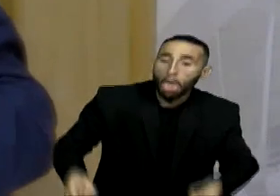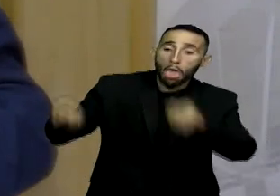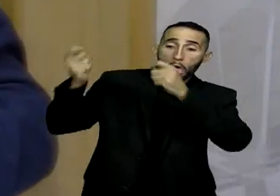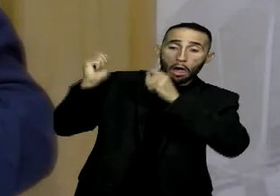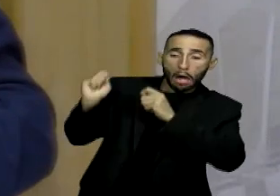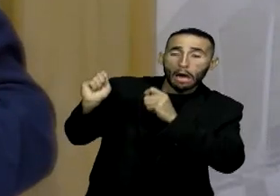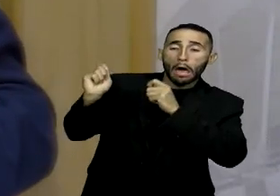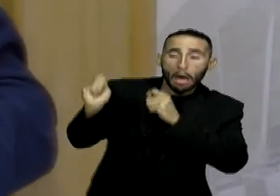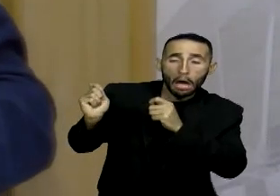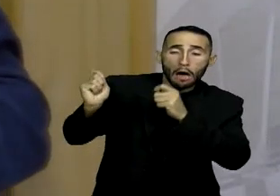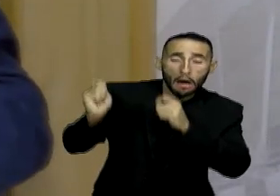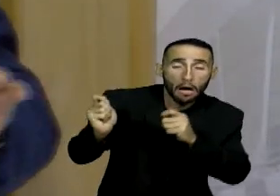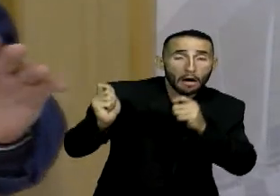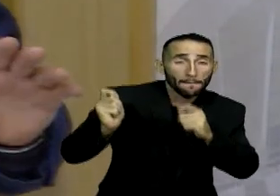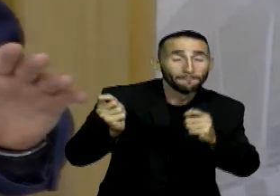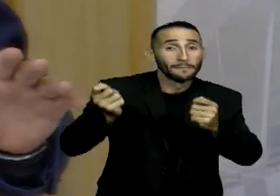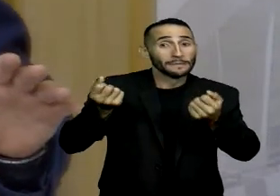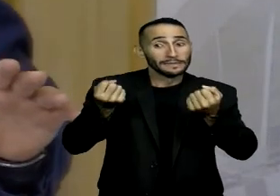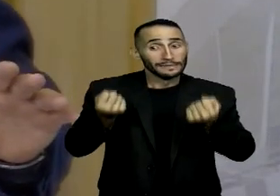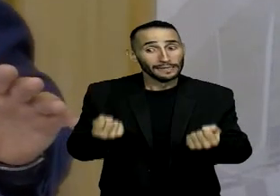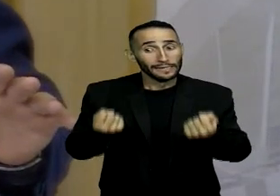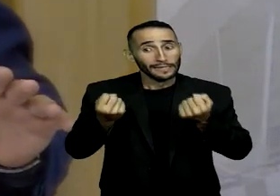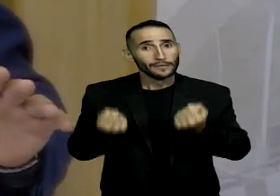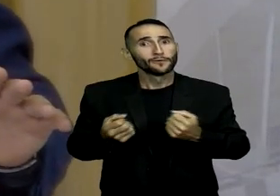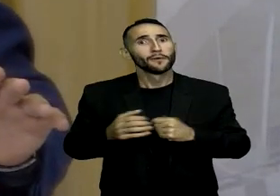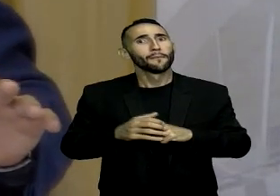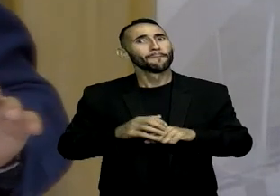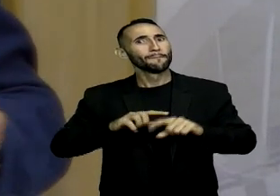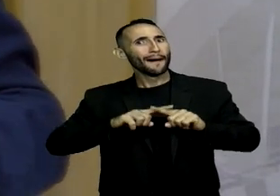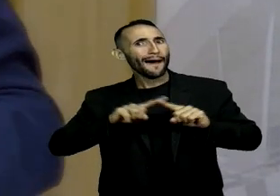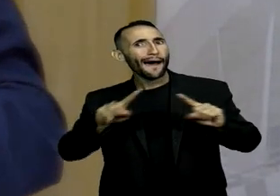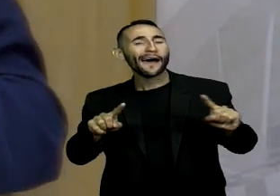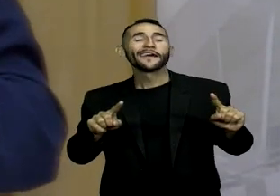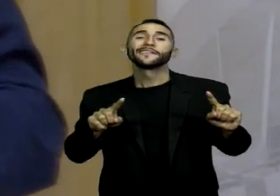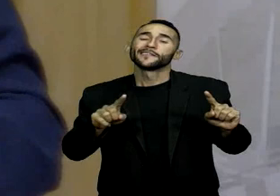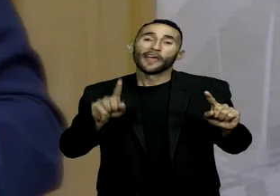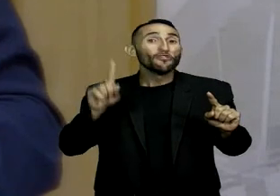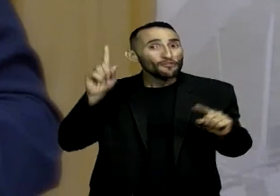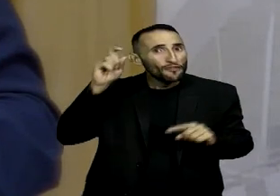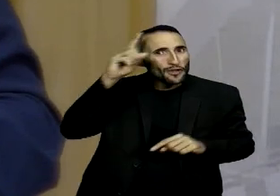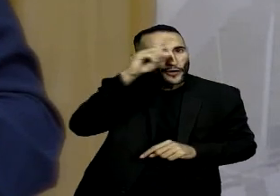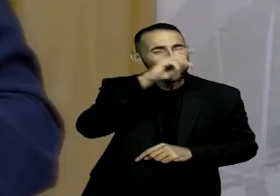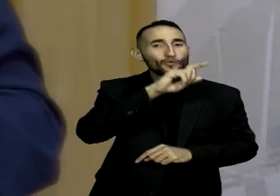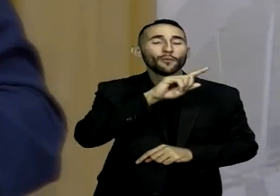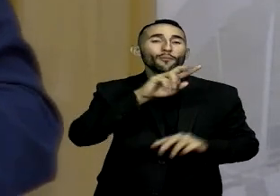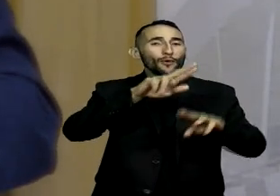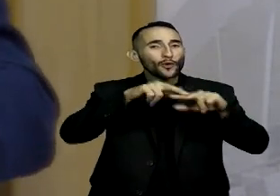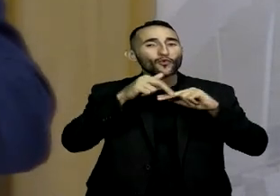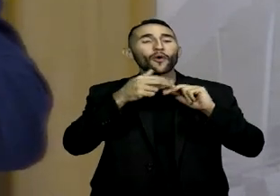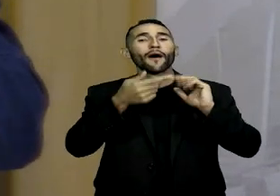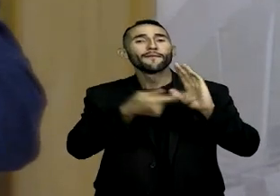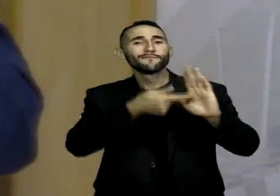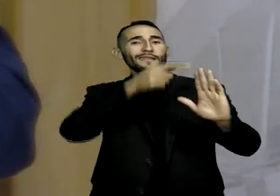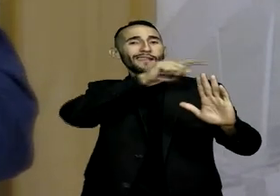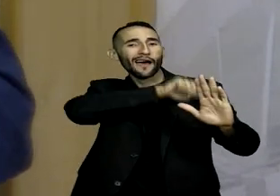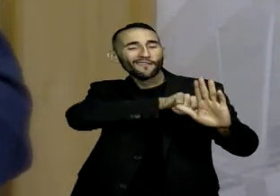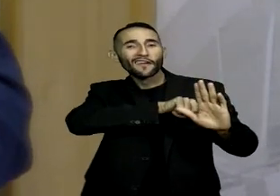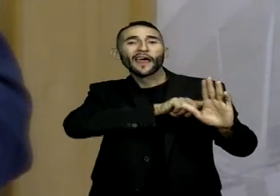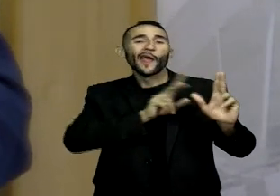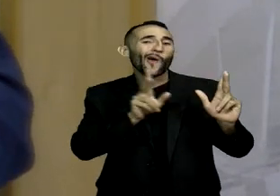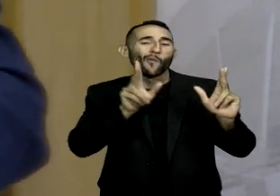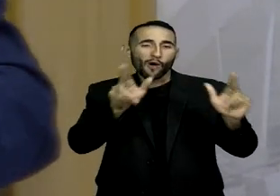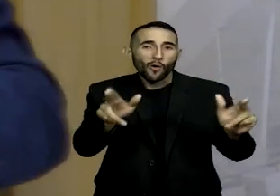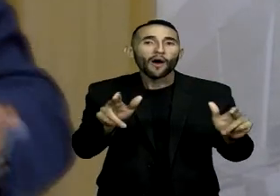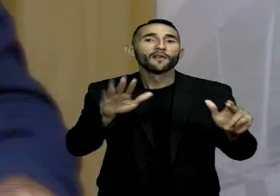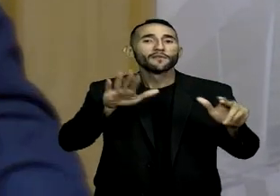de ser difícil, nem sempre as pessoas aparecem. Mas é importantíssimo que o piano esteja no lugar